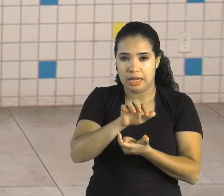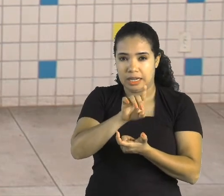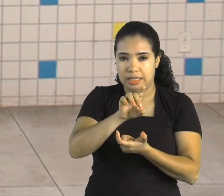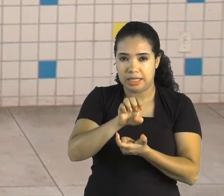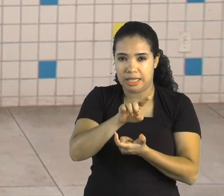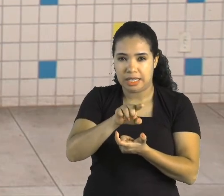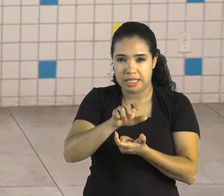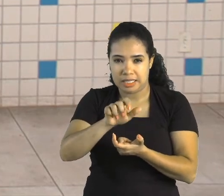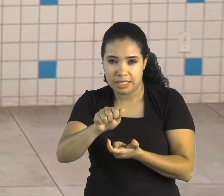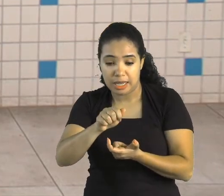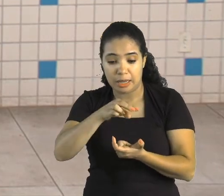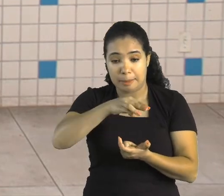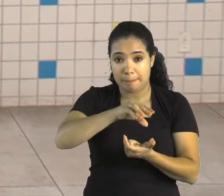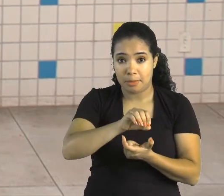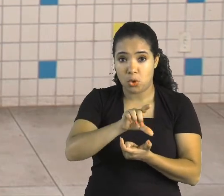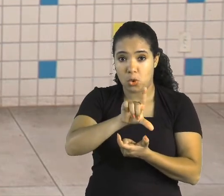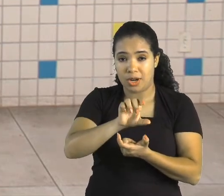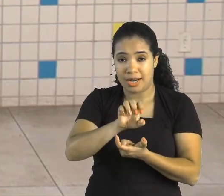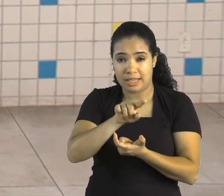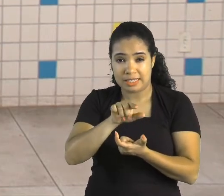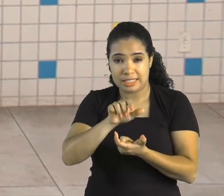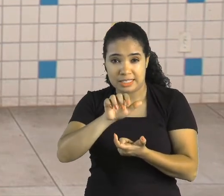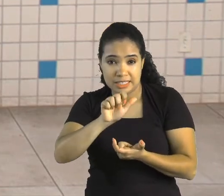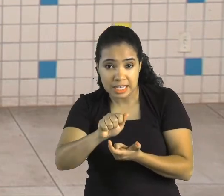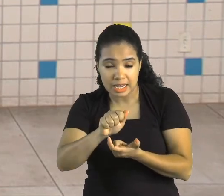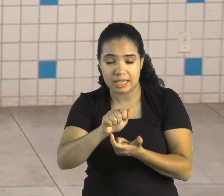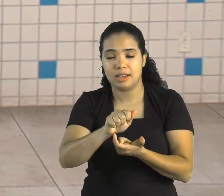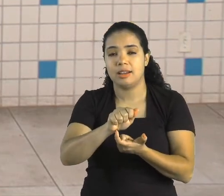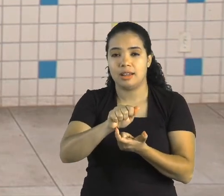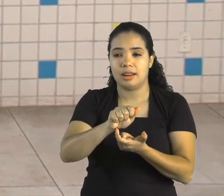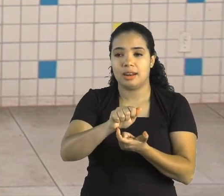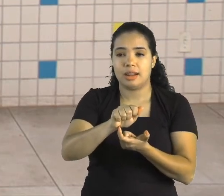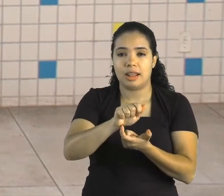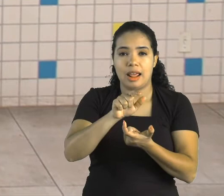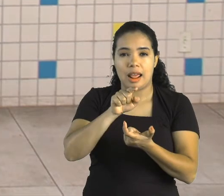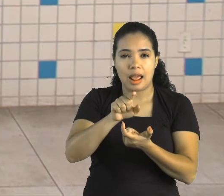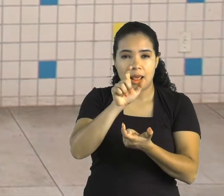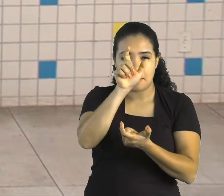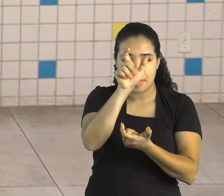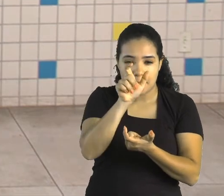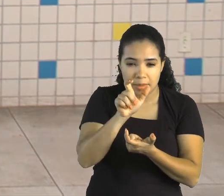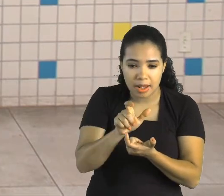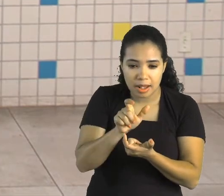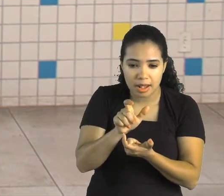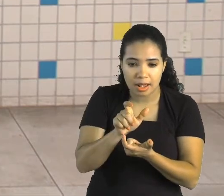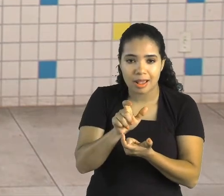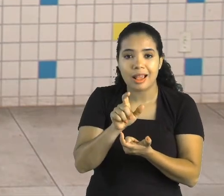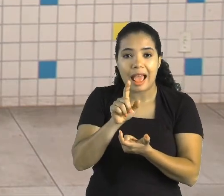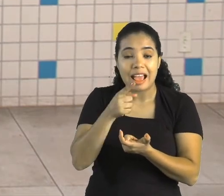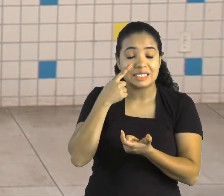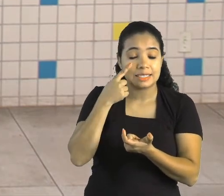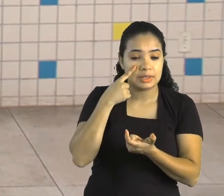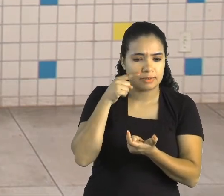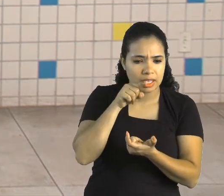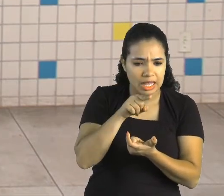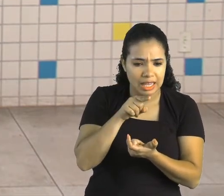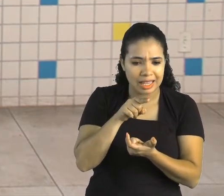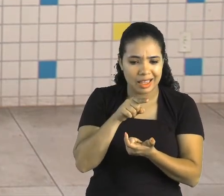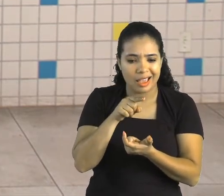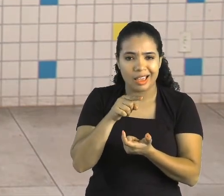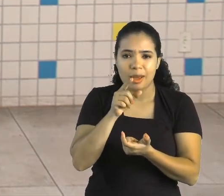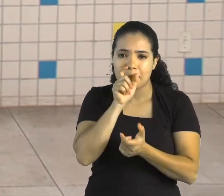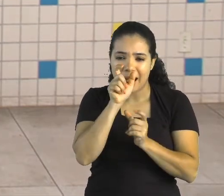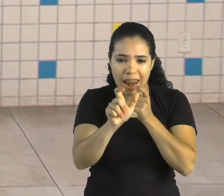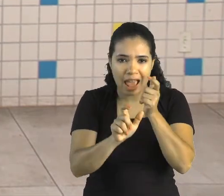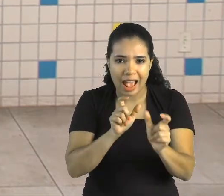é o substantivo abstrato? São aquelas palavrinhas que eu não consigo apalpar, lembram? Isso. Então, quando